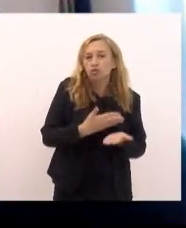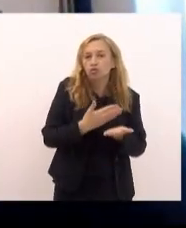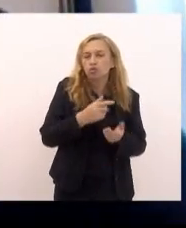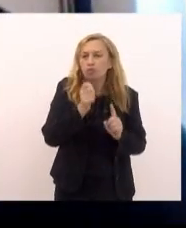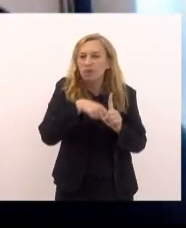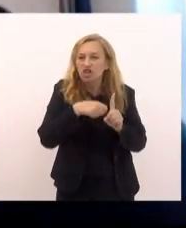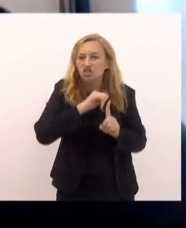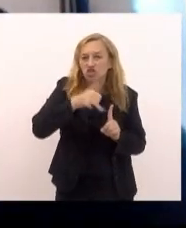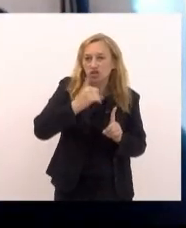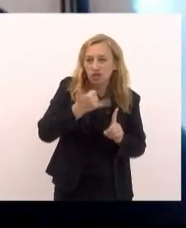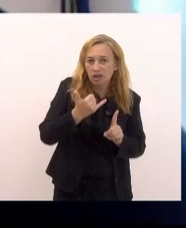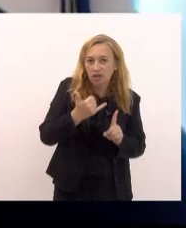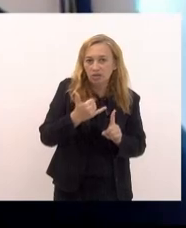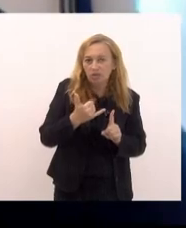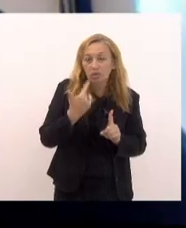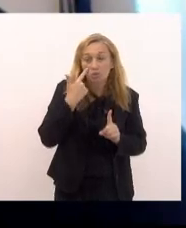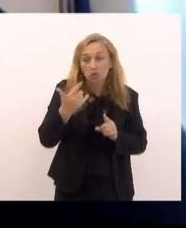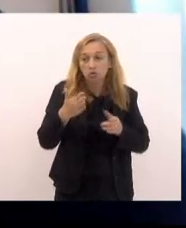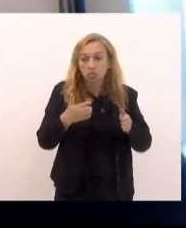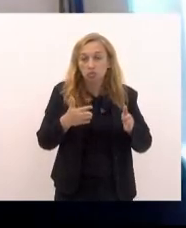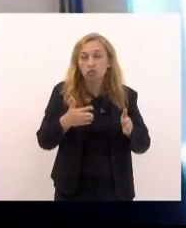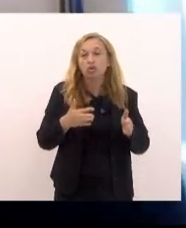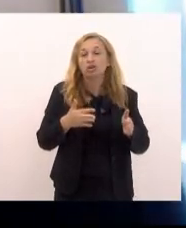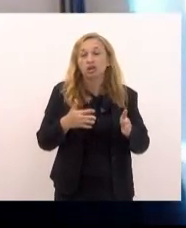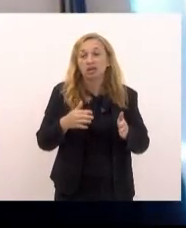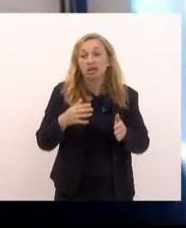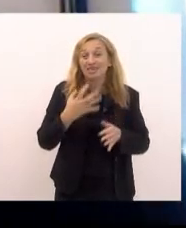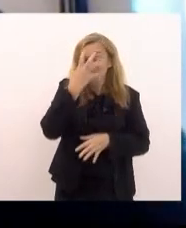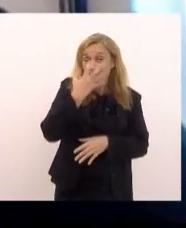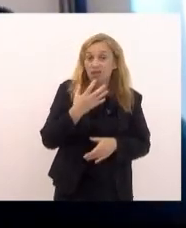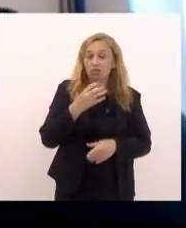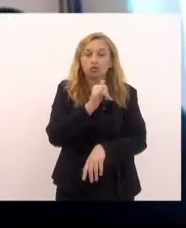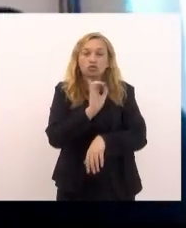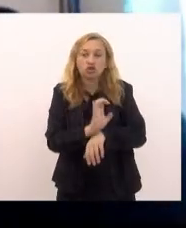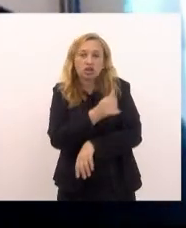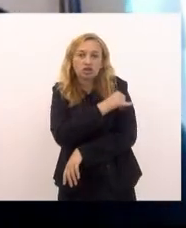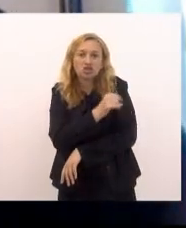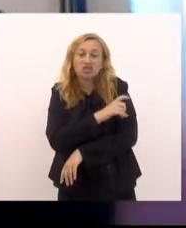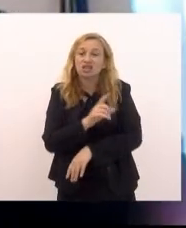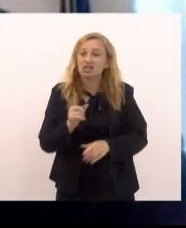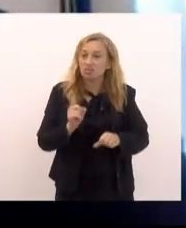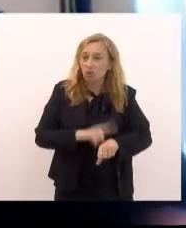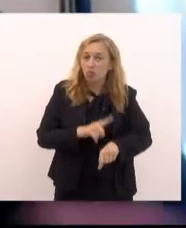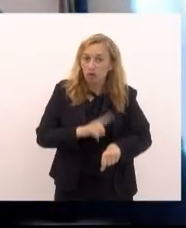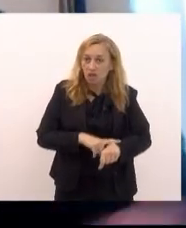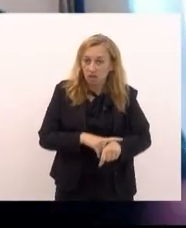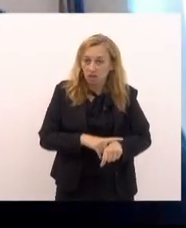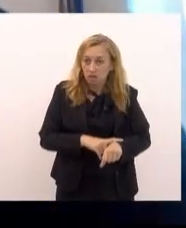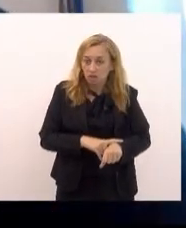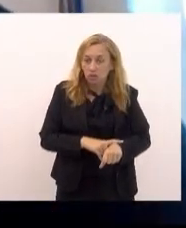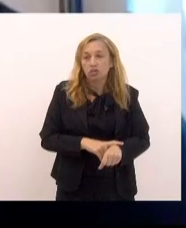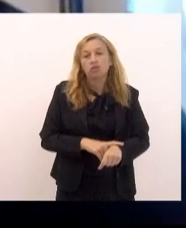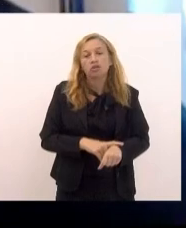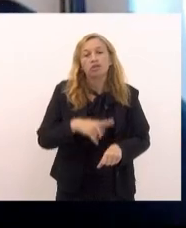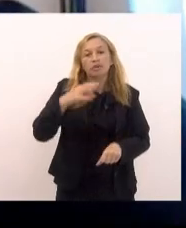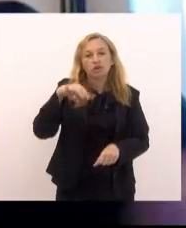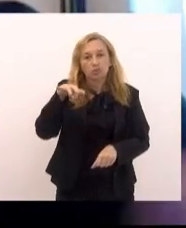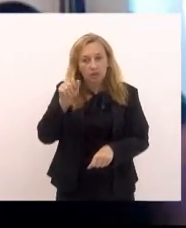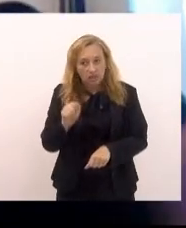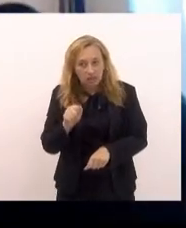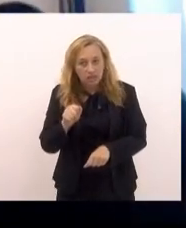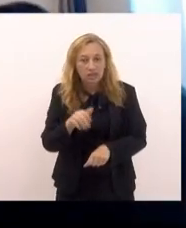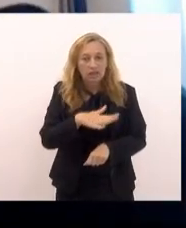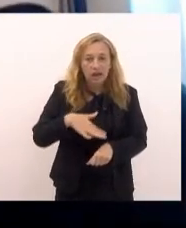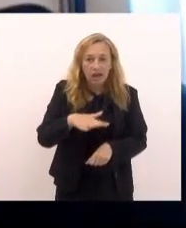pico grave aqui no estado do Rio de Janeiro, que nesse momento já se encontra em declínio na região metropolitana, mas ainda